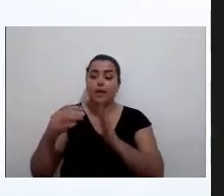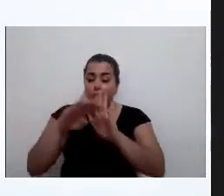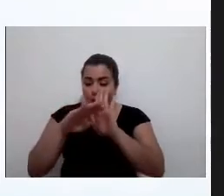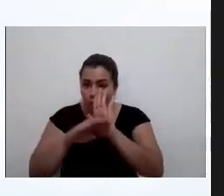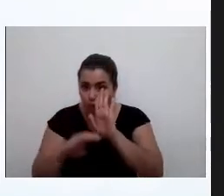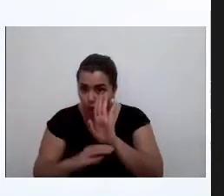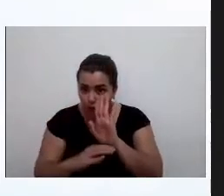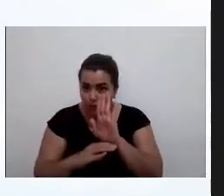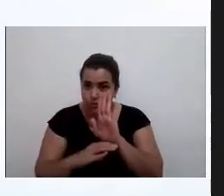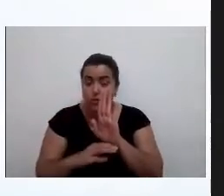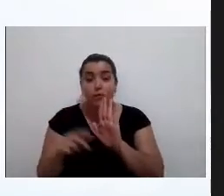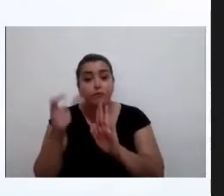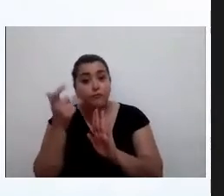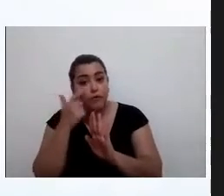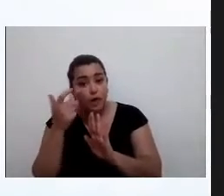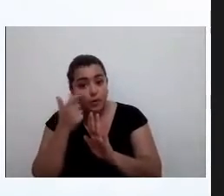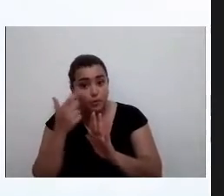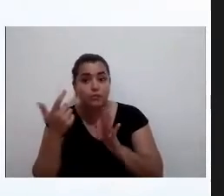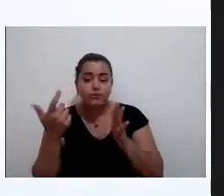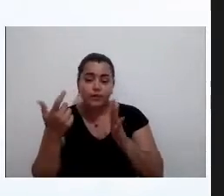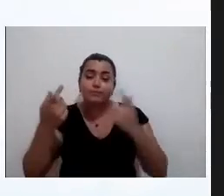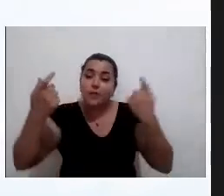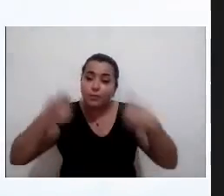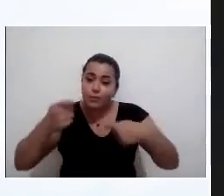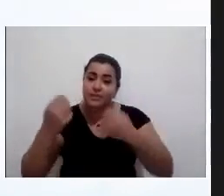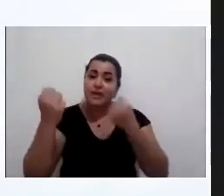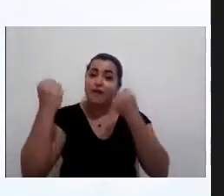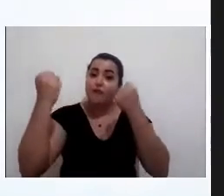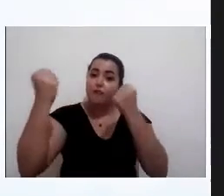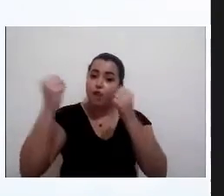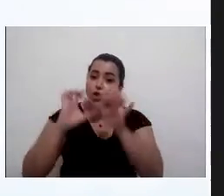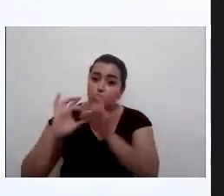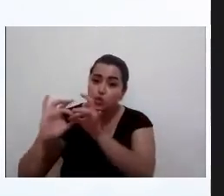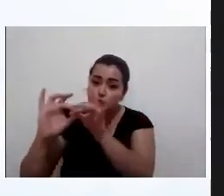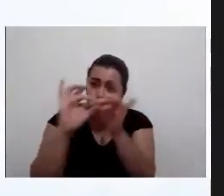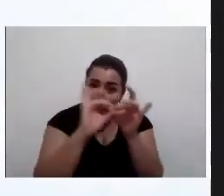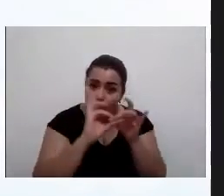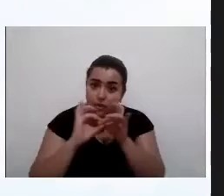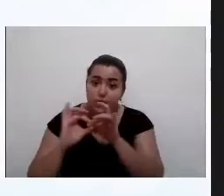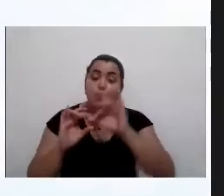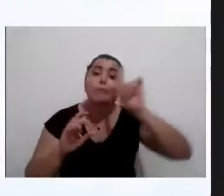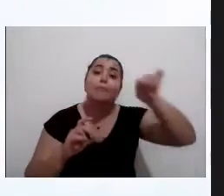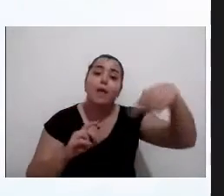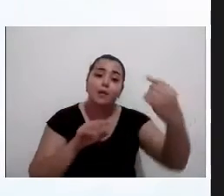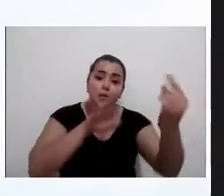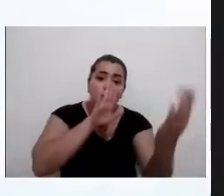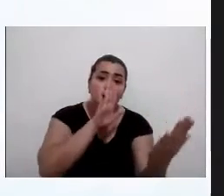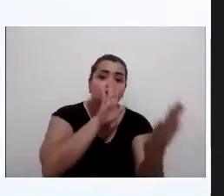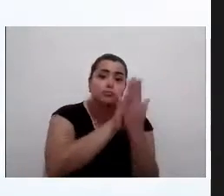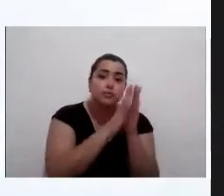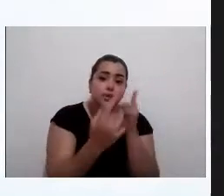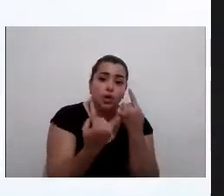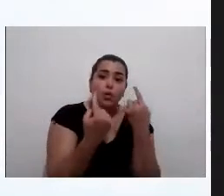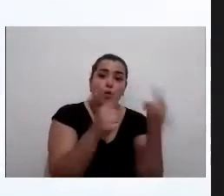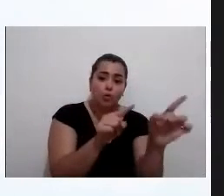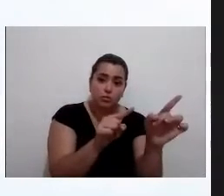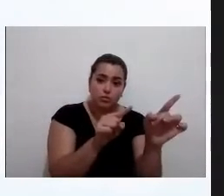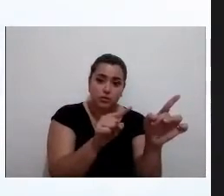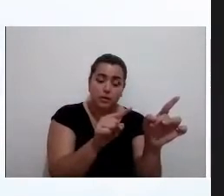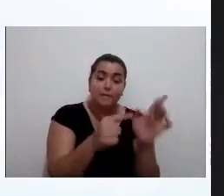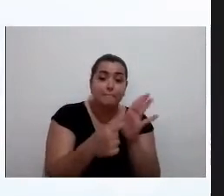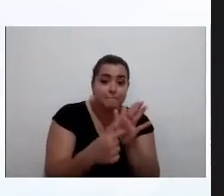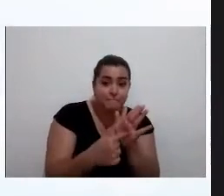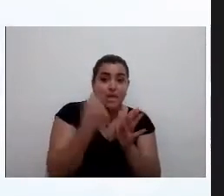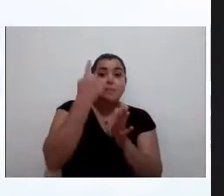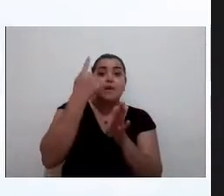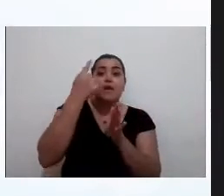o Paim para ajudar nessa... Enfim, então tem que ser uma articulação, Gilson. Tem que ser uma articulação não burocrática, tem que ser uma